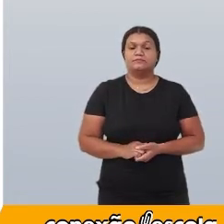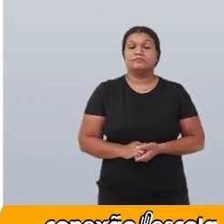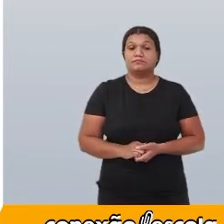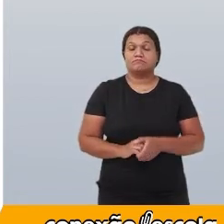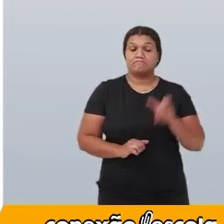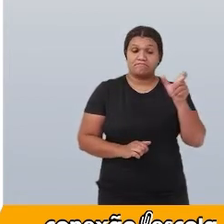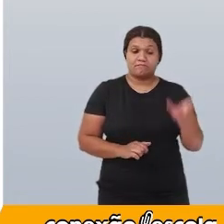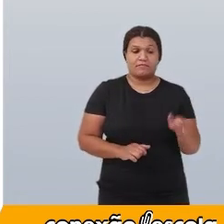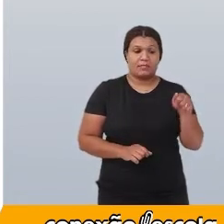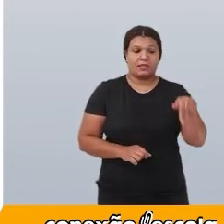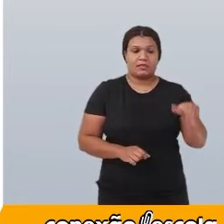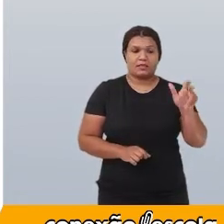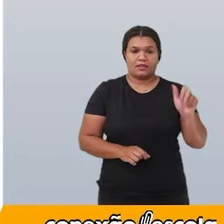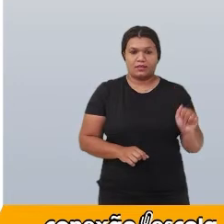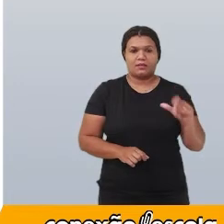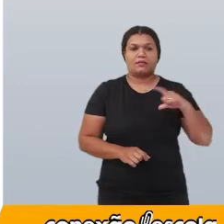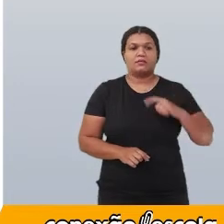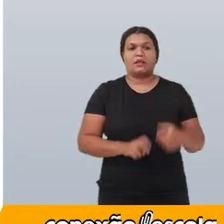Ana tem